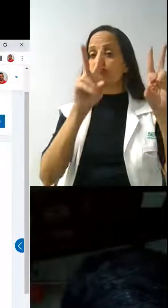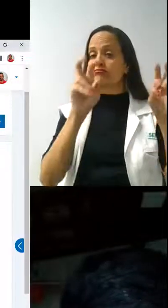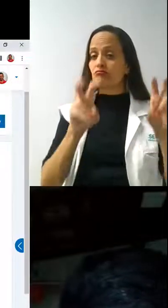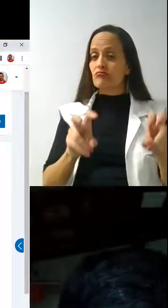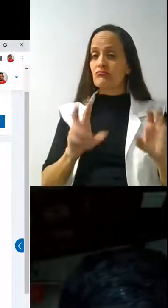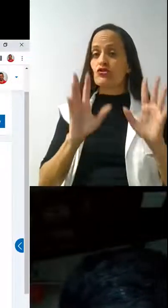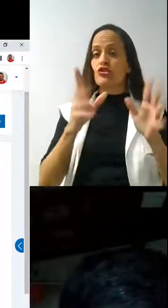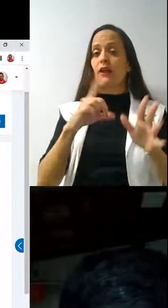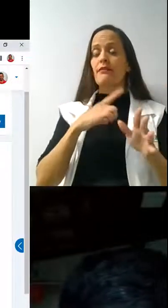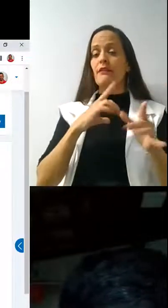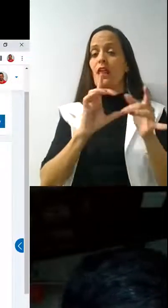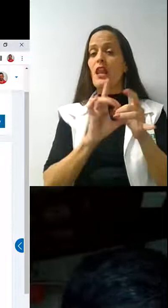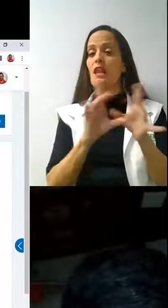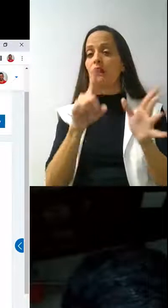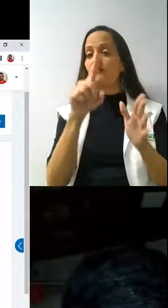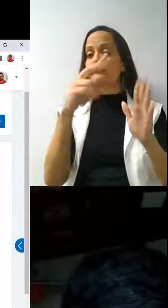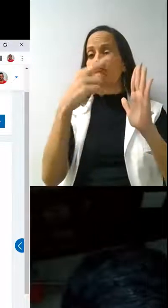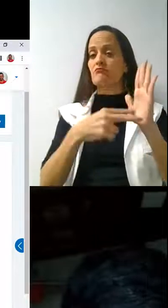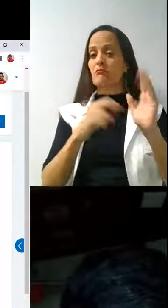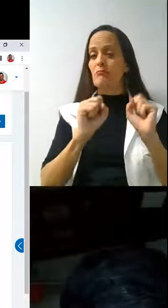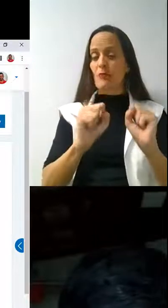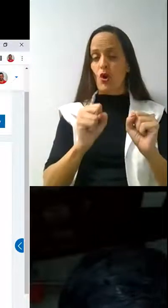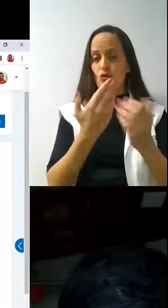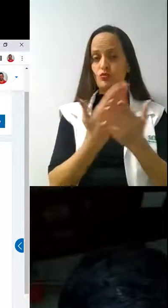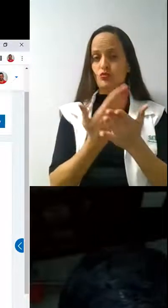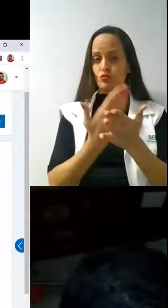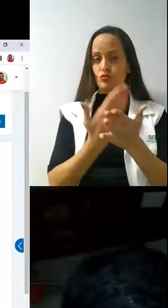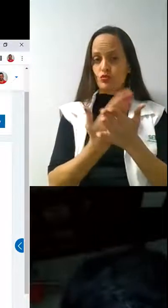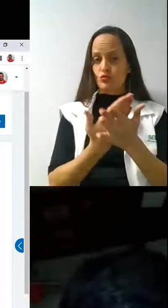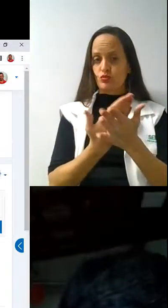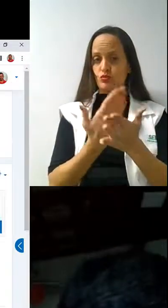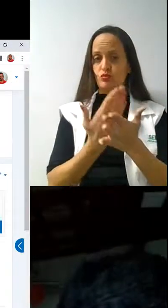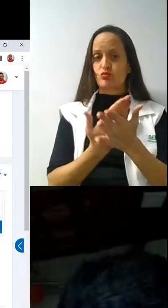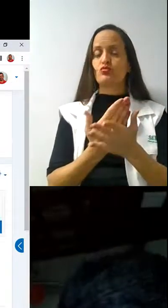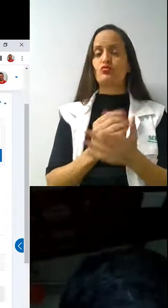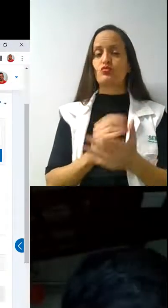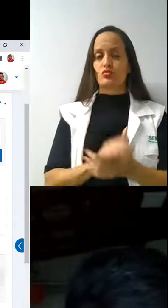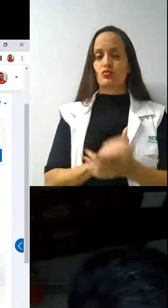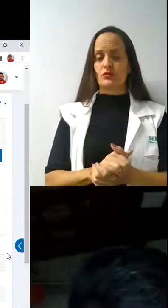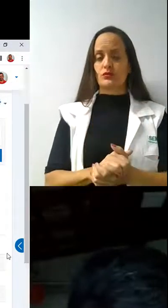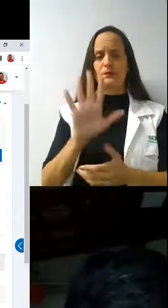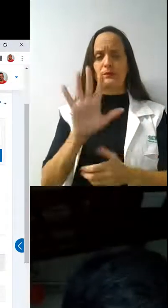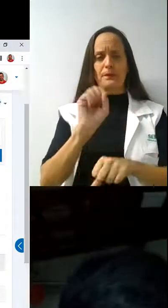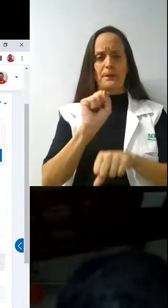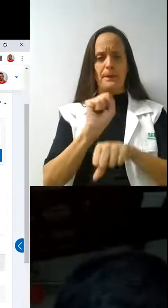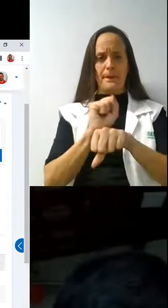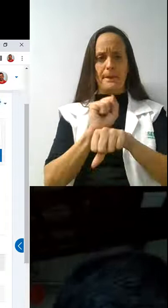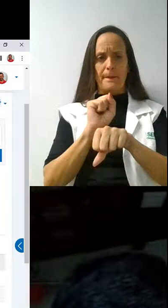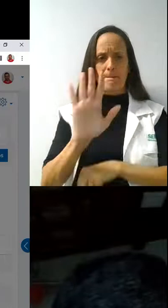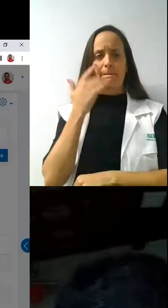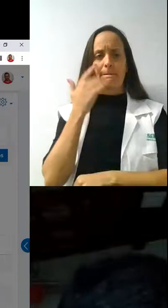se, acho que até dia 22. Deixa eu só conferir aqui, só um instante, porque